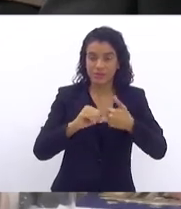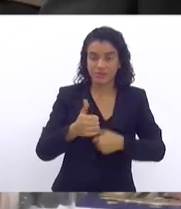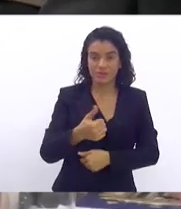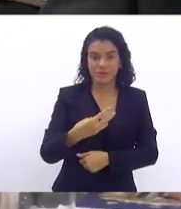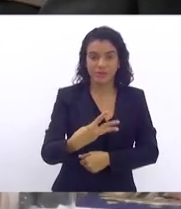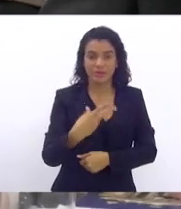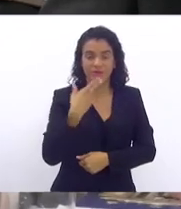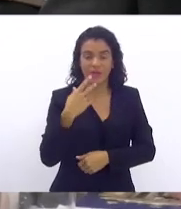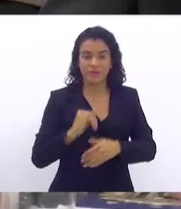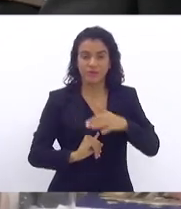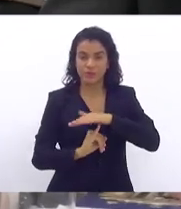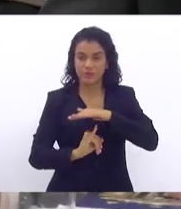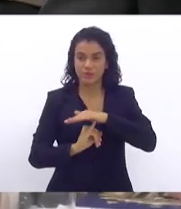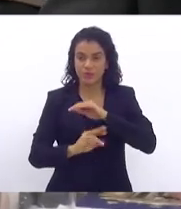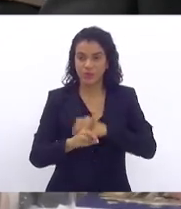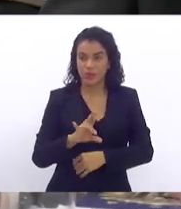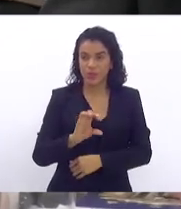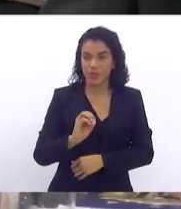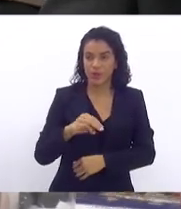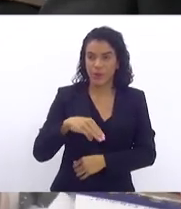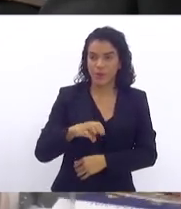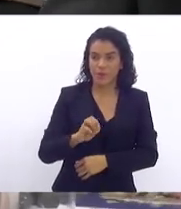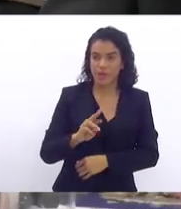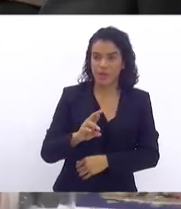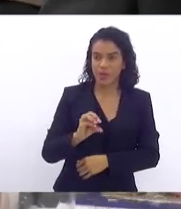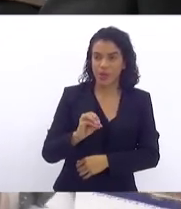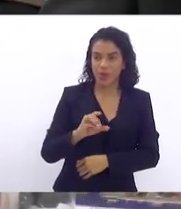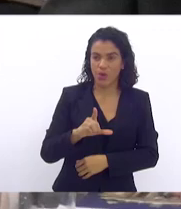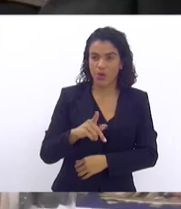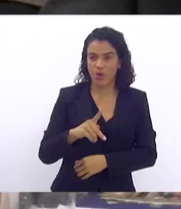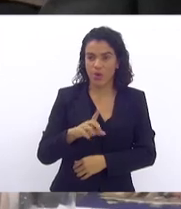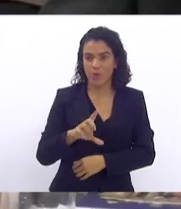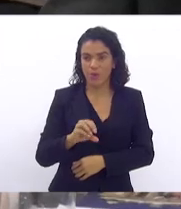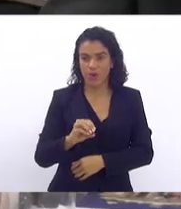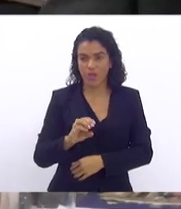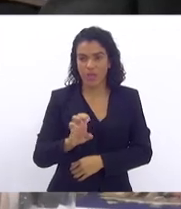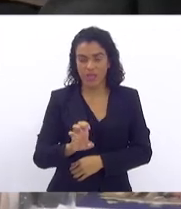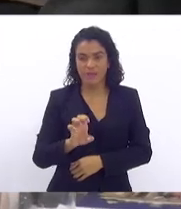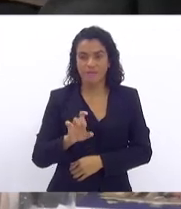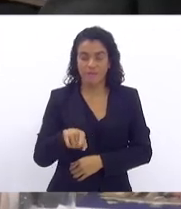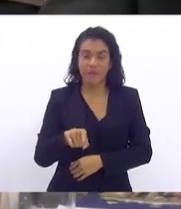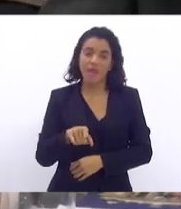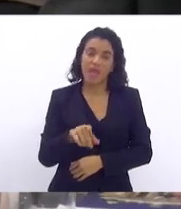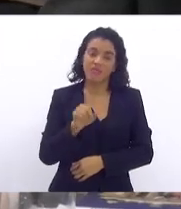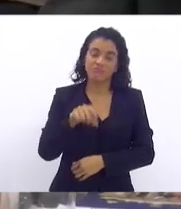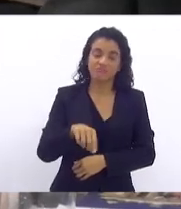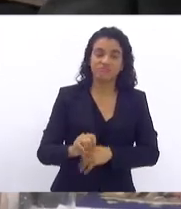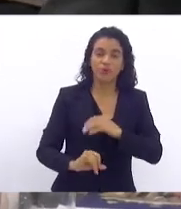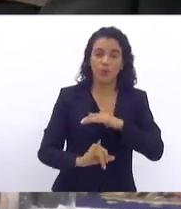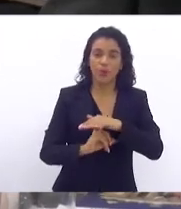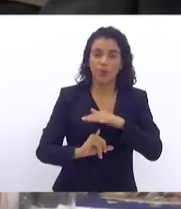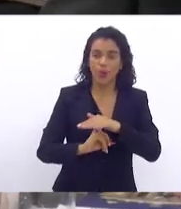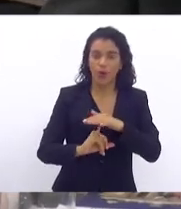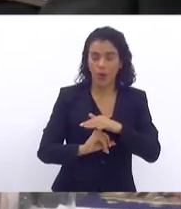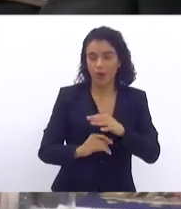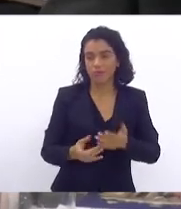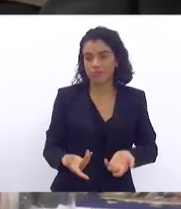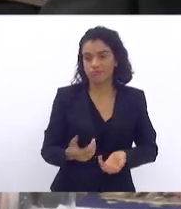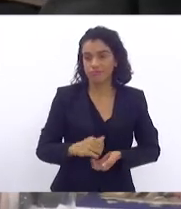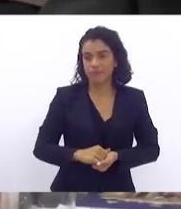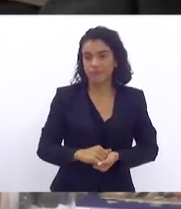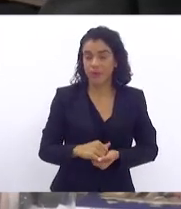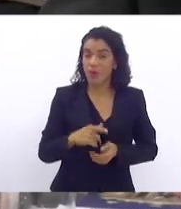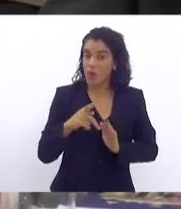trata do Instituto Rio Metrópole. No meu entendimento, ele é, sim, um órgão executivo da região metropolitana. O projeto, que eu